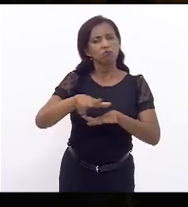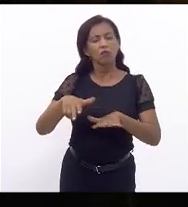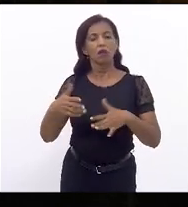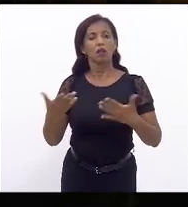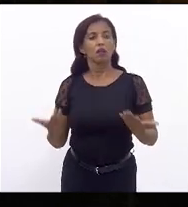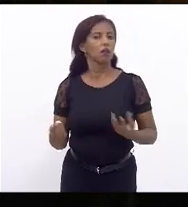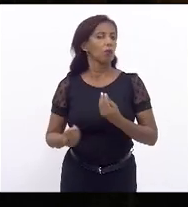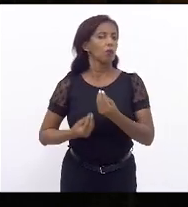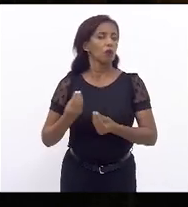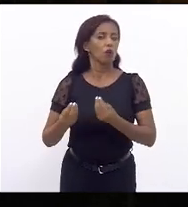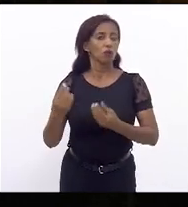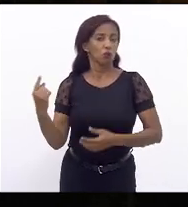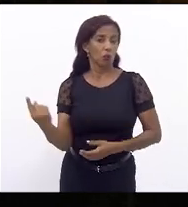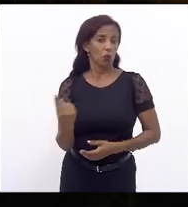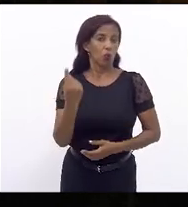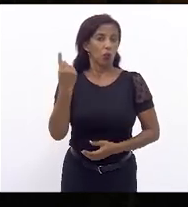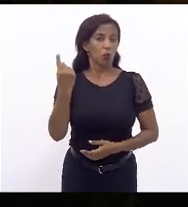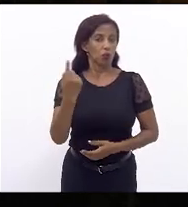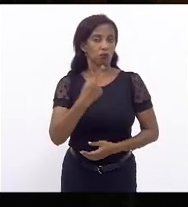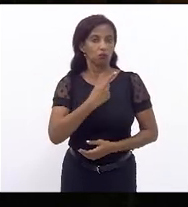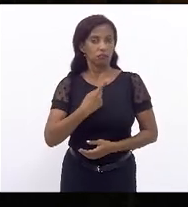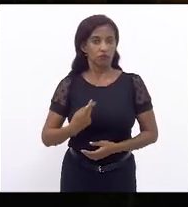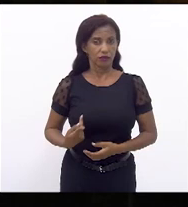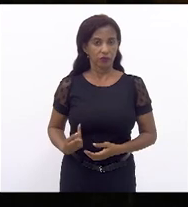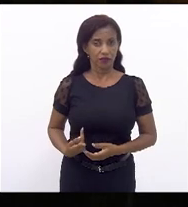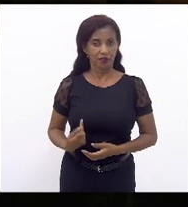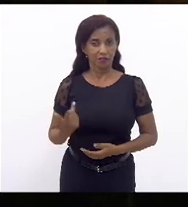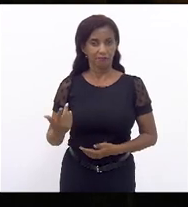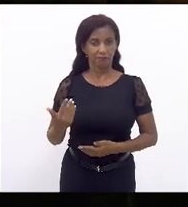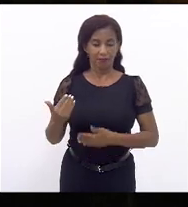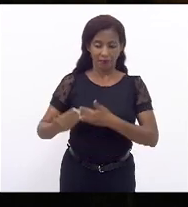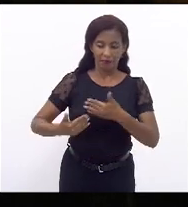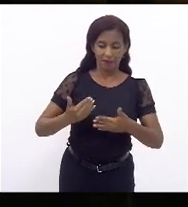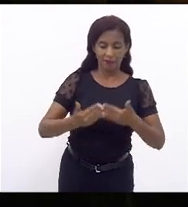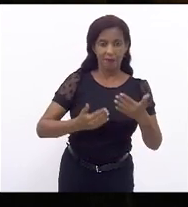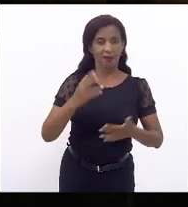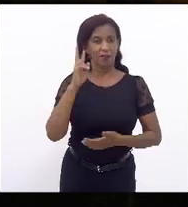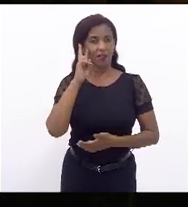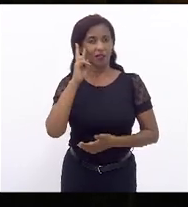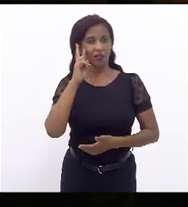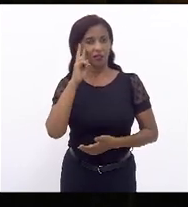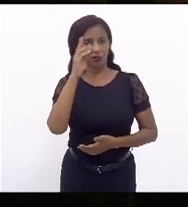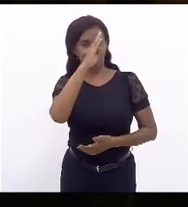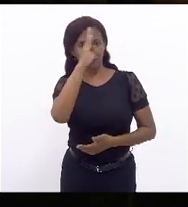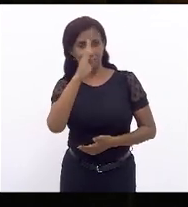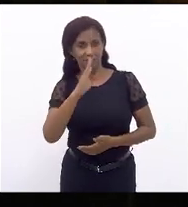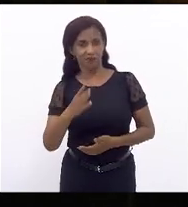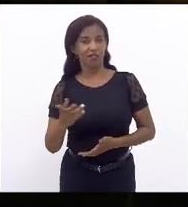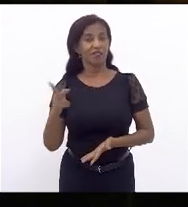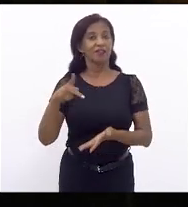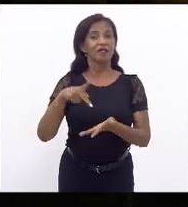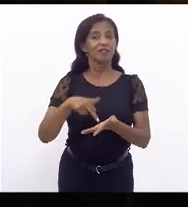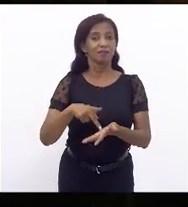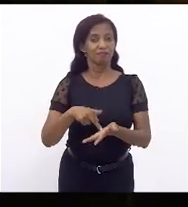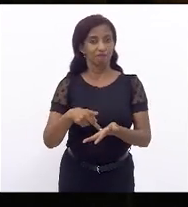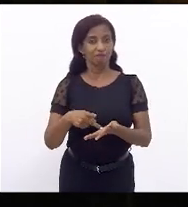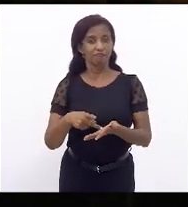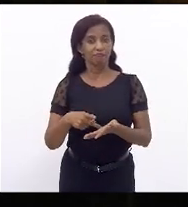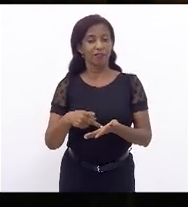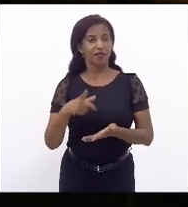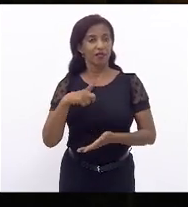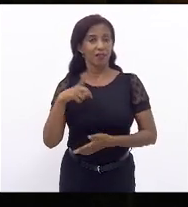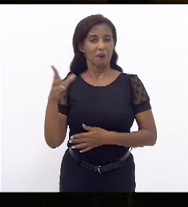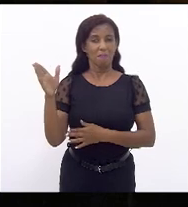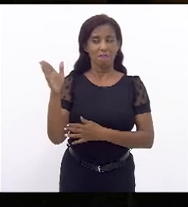lógico, como ele é o único presidente que passou pela nossa história do Brasil e que verdadeiramente levanta a